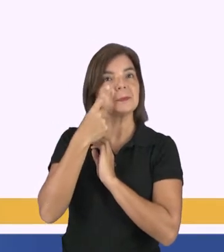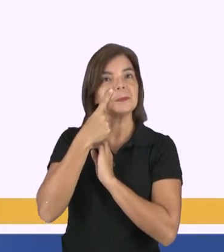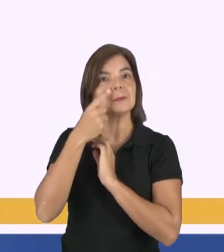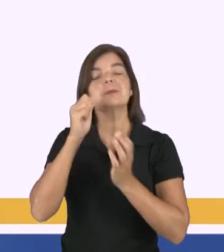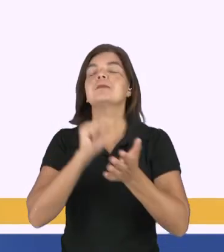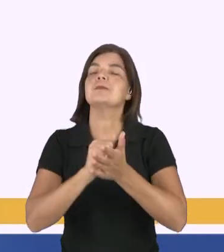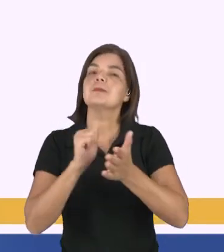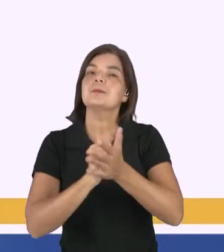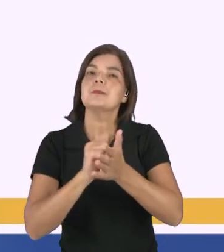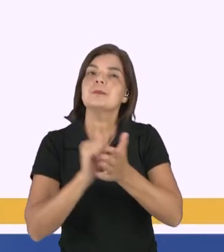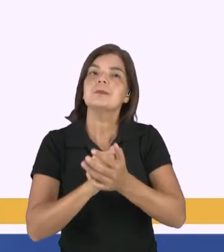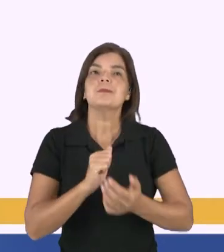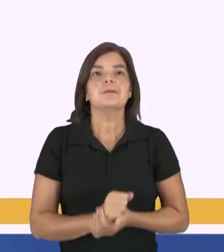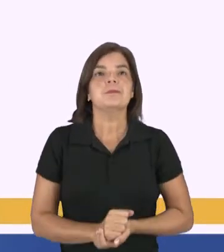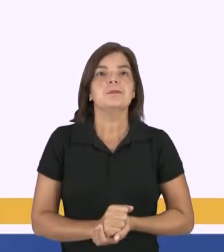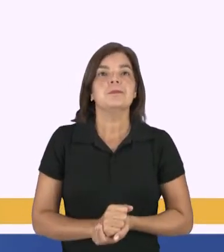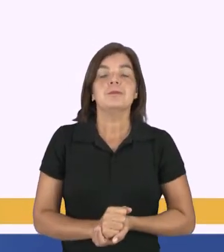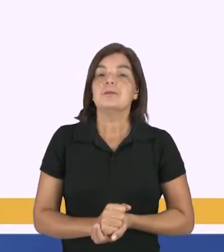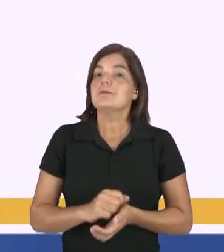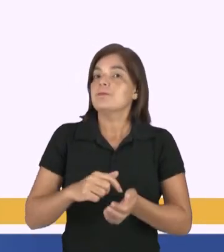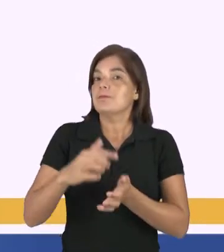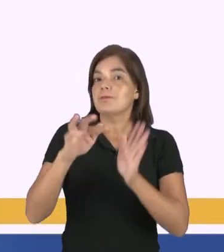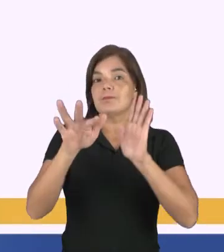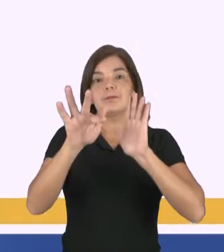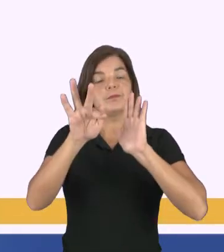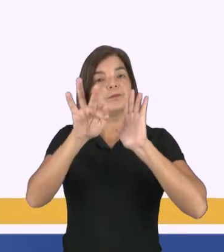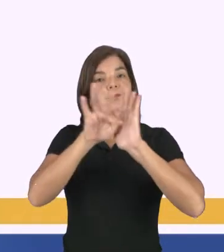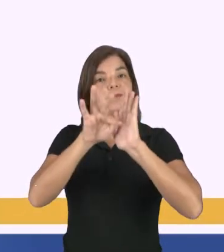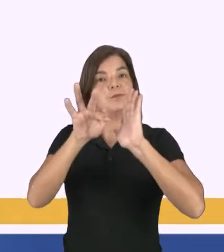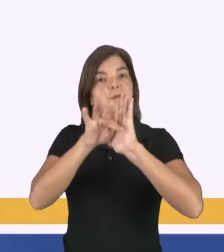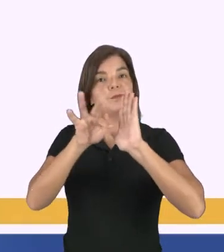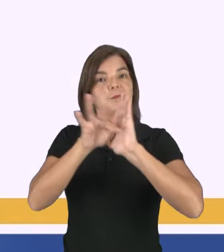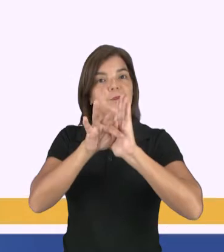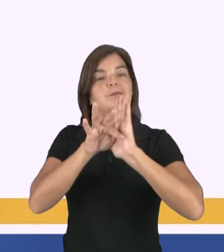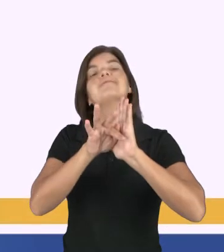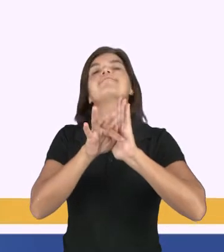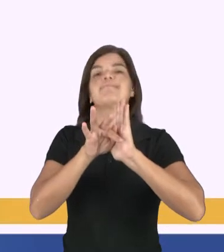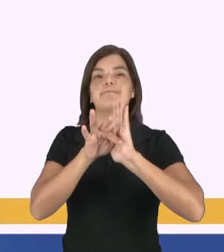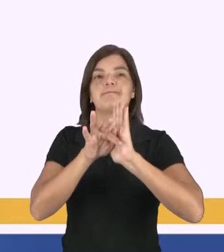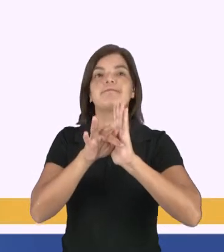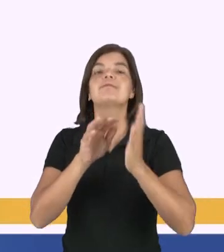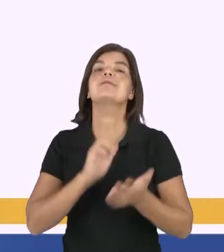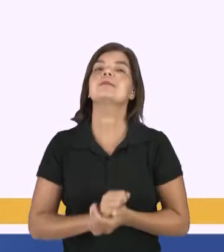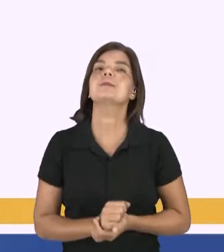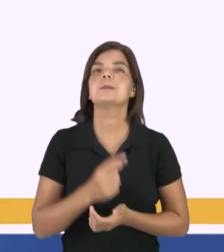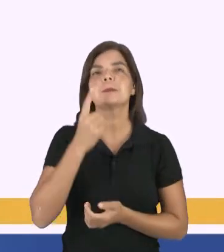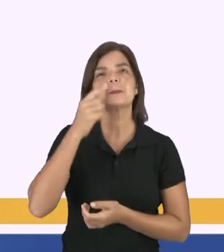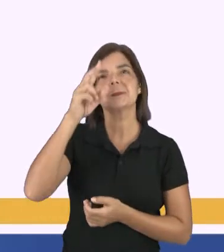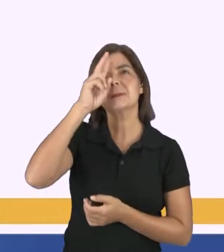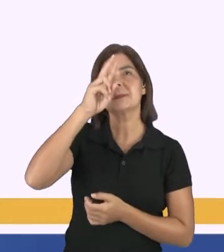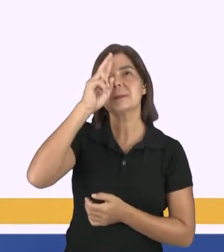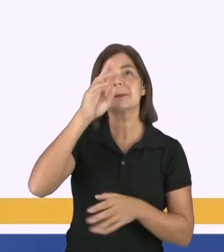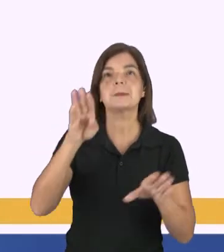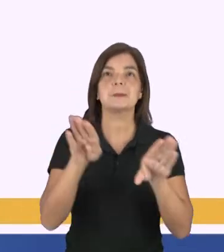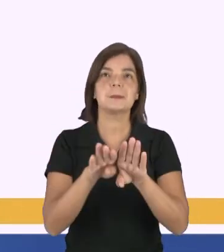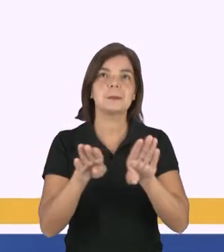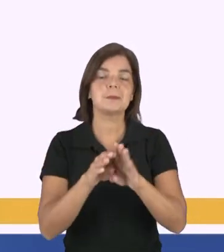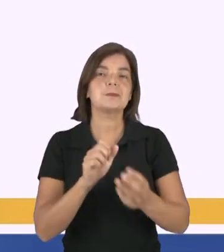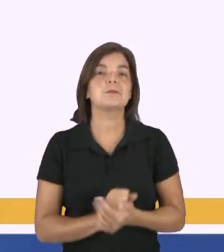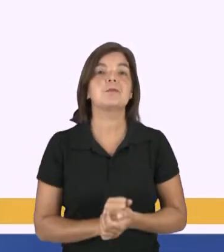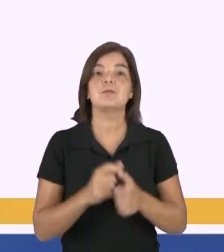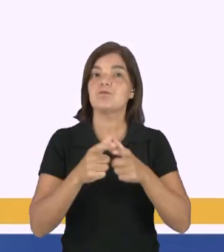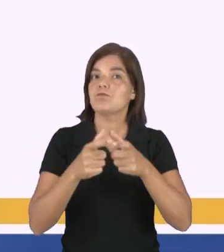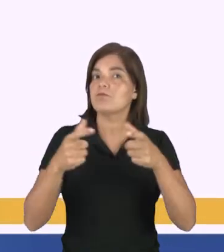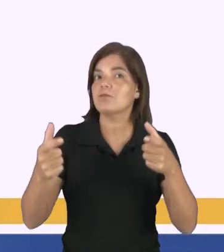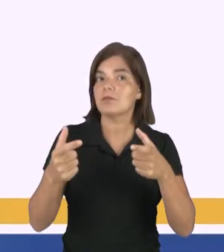quarta linha a nota escrita na quarta linha recebe o nome de fa vamos lembrar também gente que